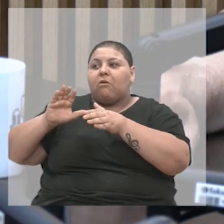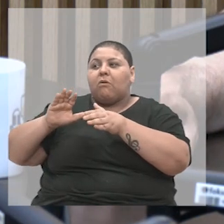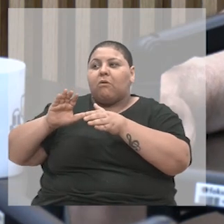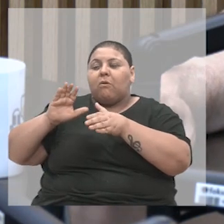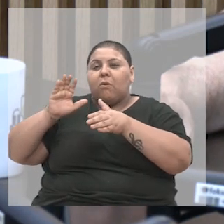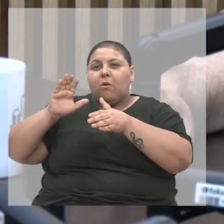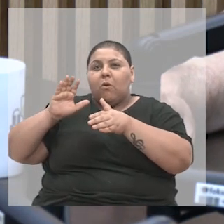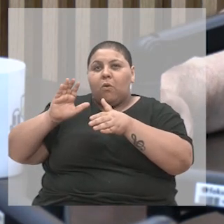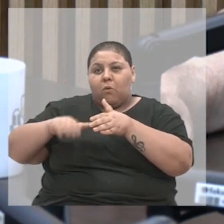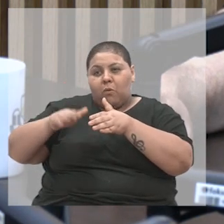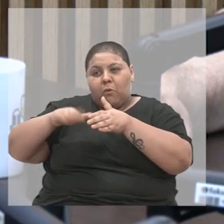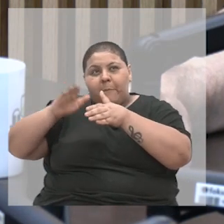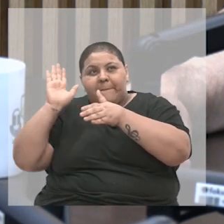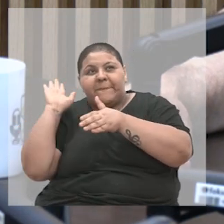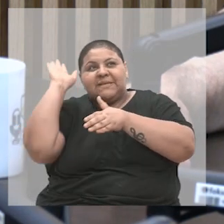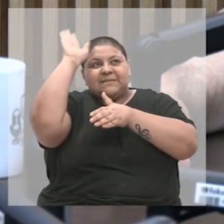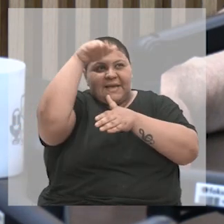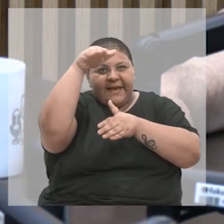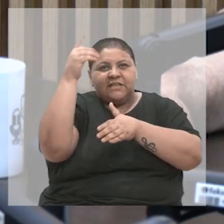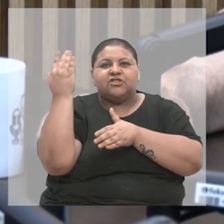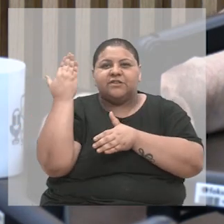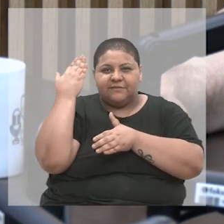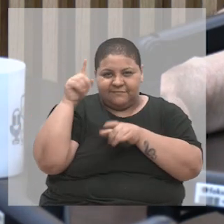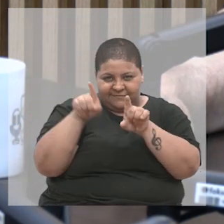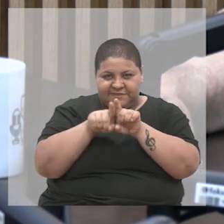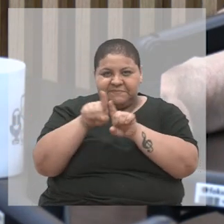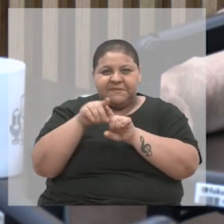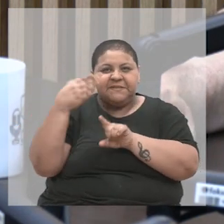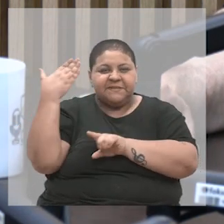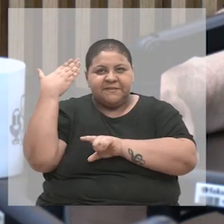as outras modalidades, a gente vê e realmente